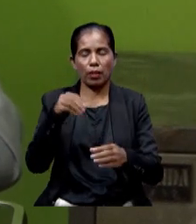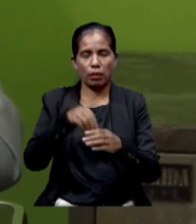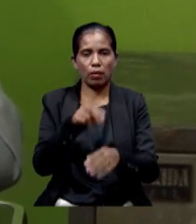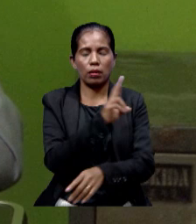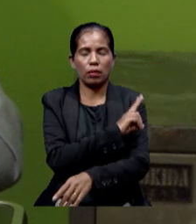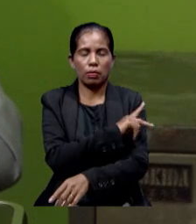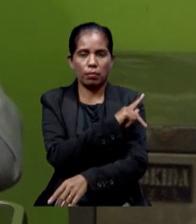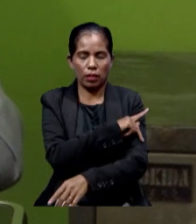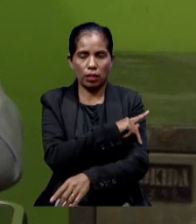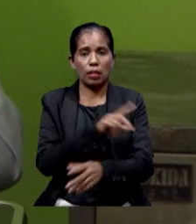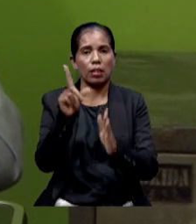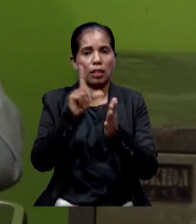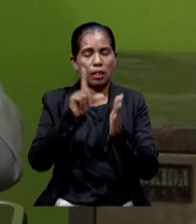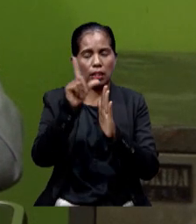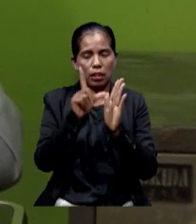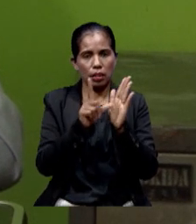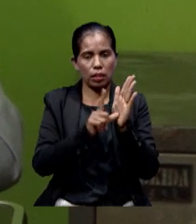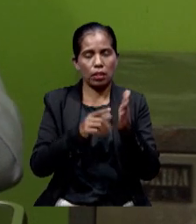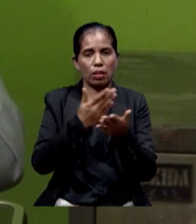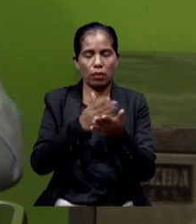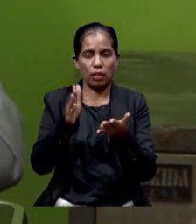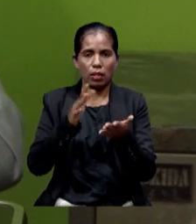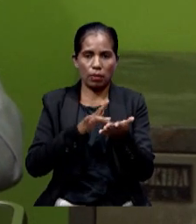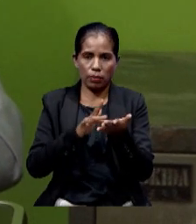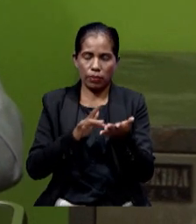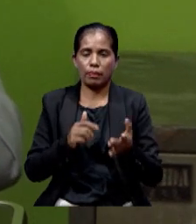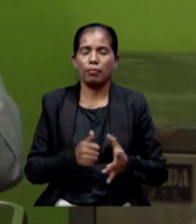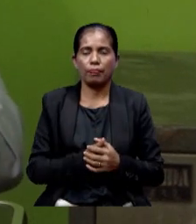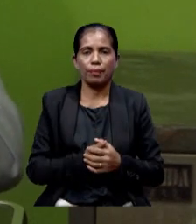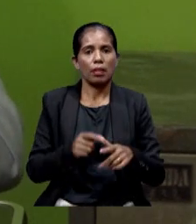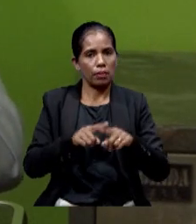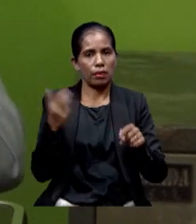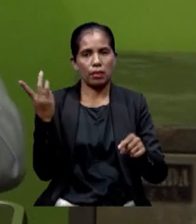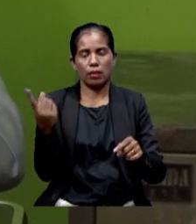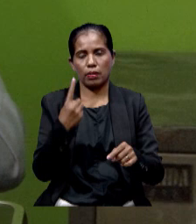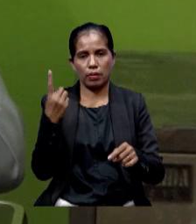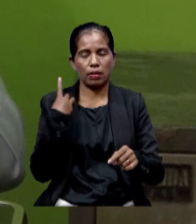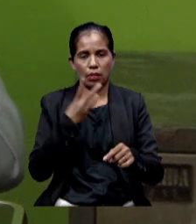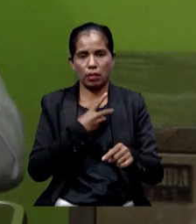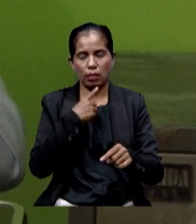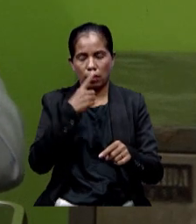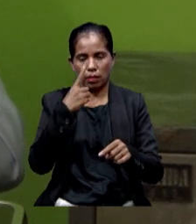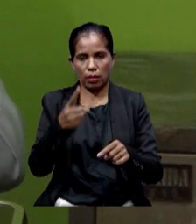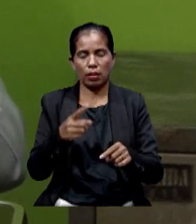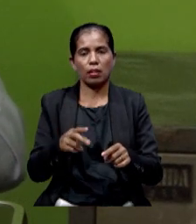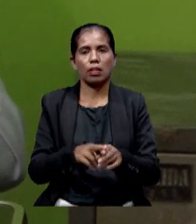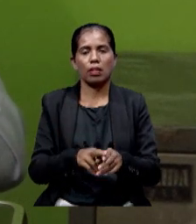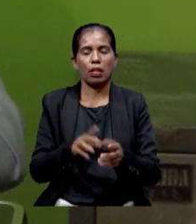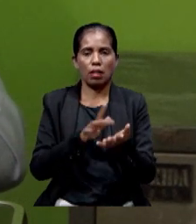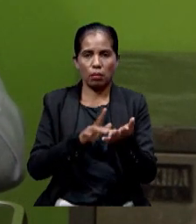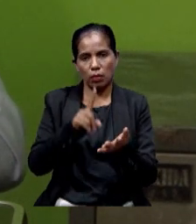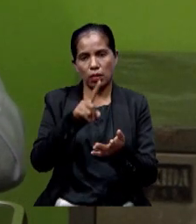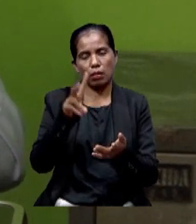lista kompras ita hetang ona. Mai be nafati ita diang kata iha item ida rua sempre ita iha stock out